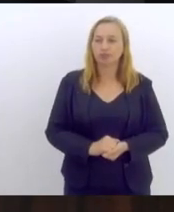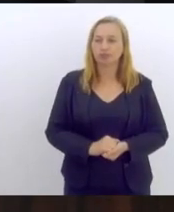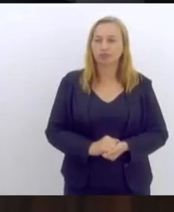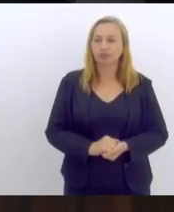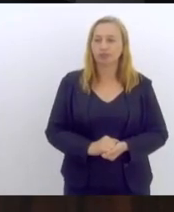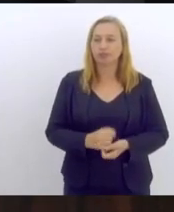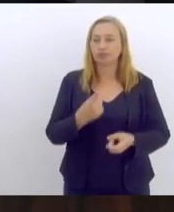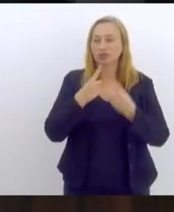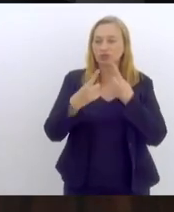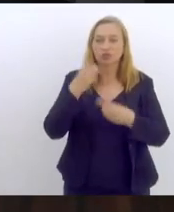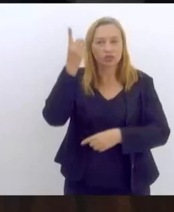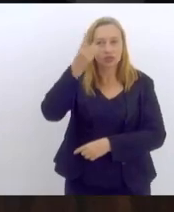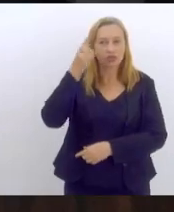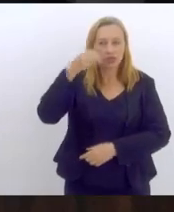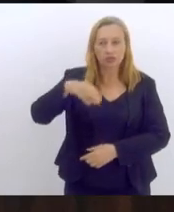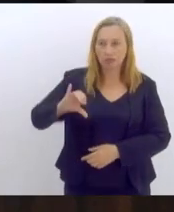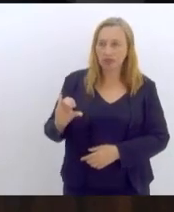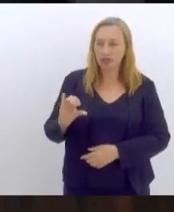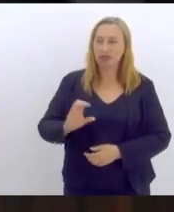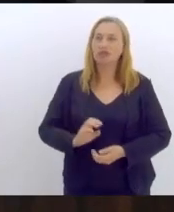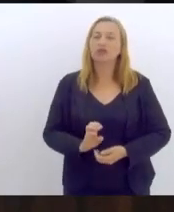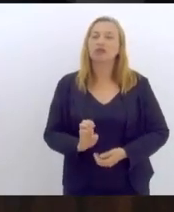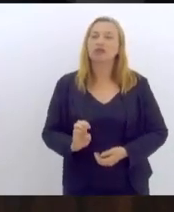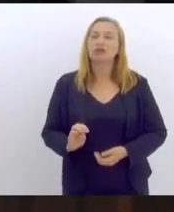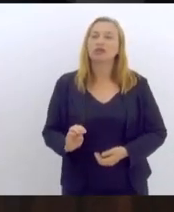Para discutir, deputado Carlos Mink.